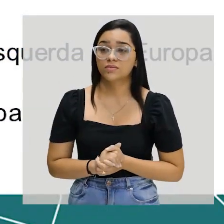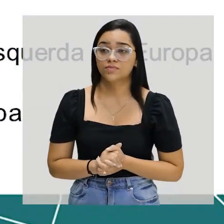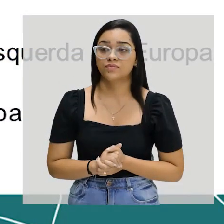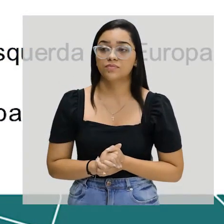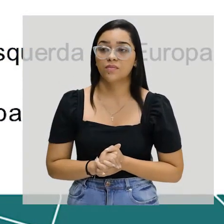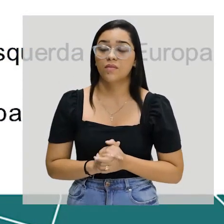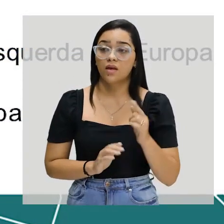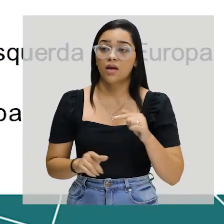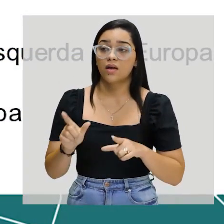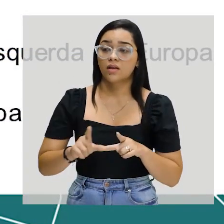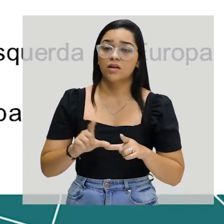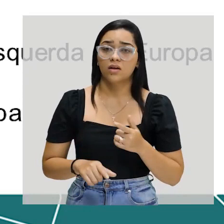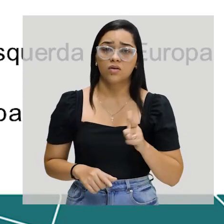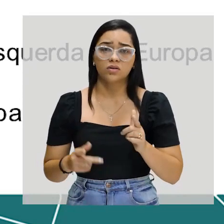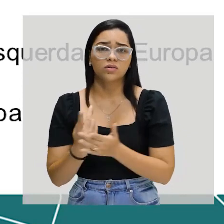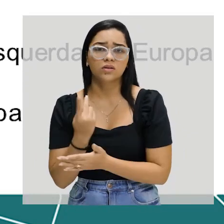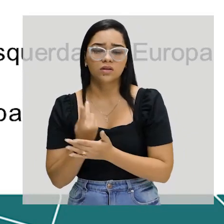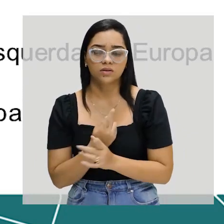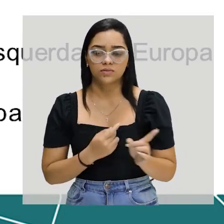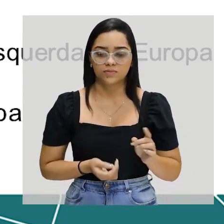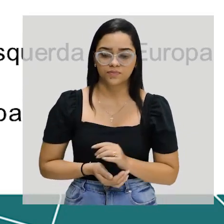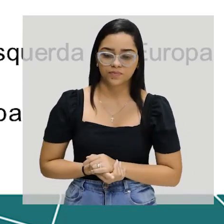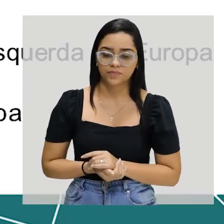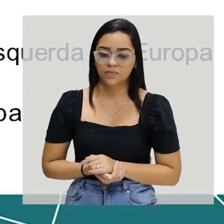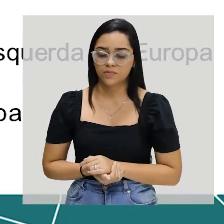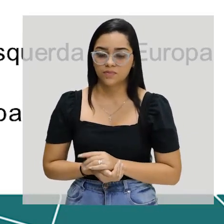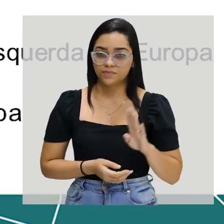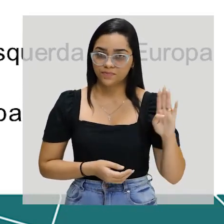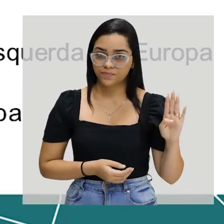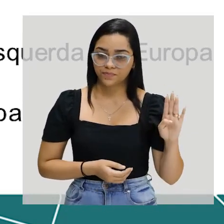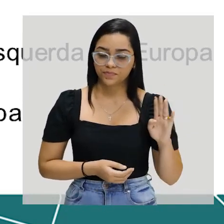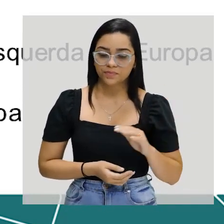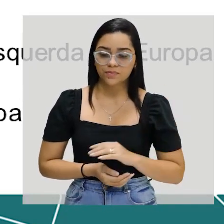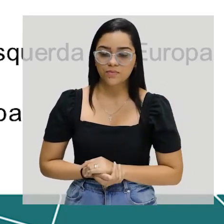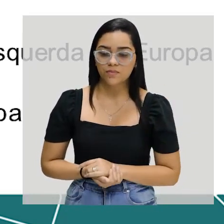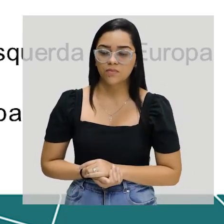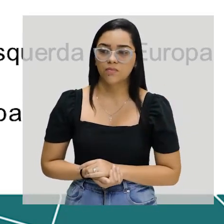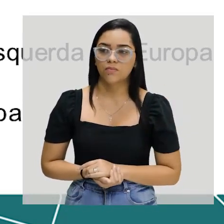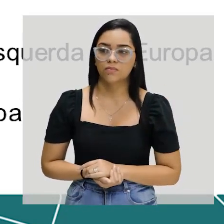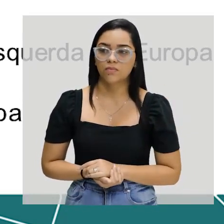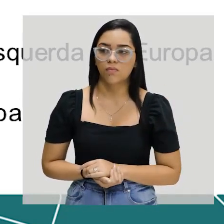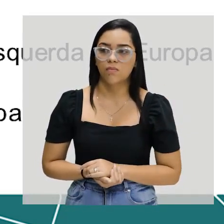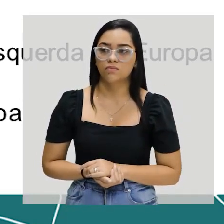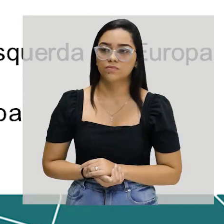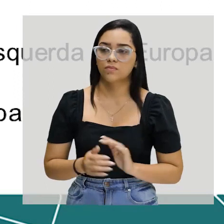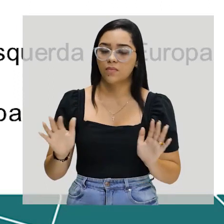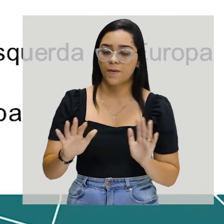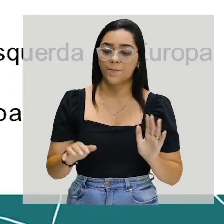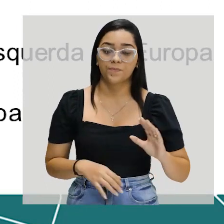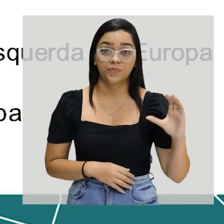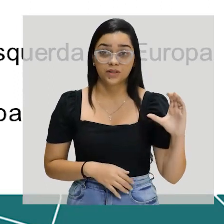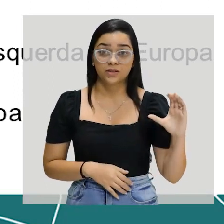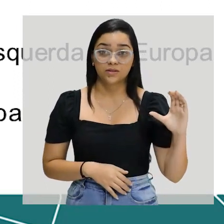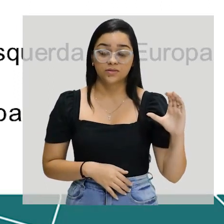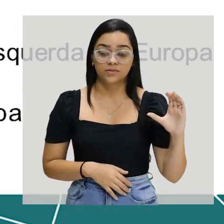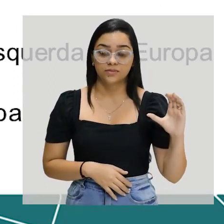o nosso gabarito é a letra A bora ver o erro das outras letra b a realização de golpes militares no sul da Europa não letra c